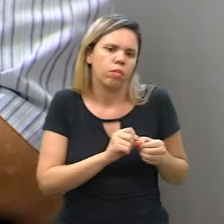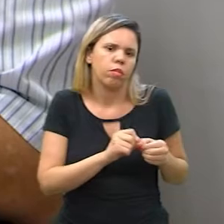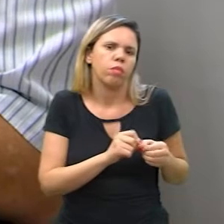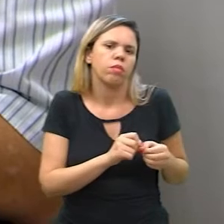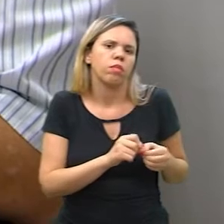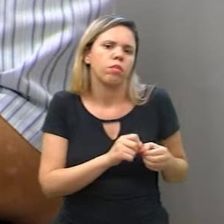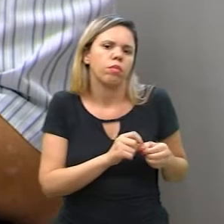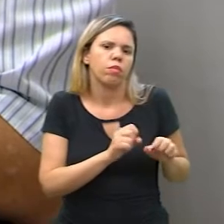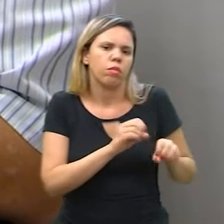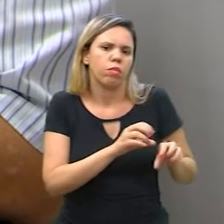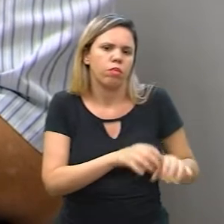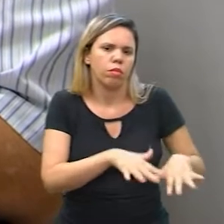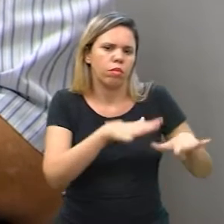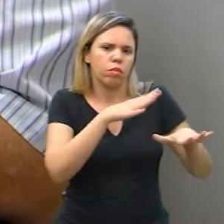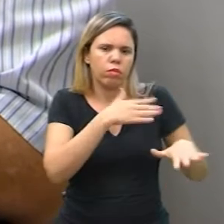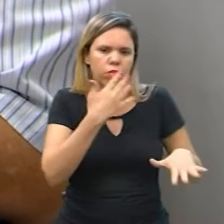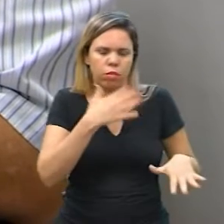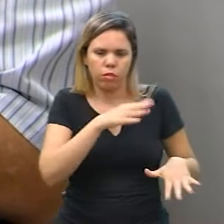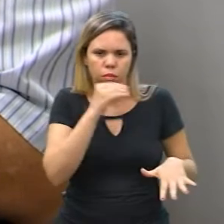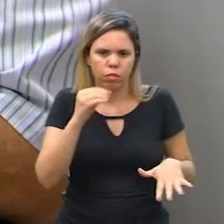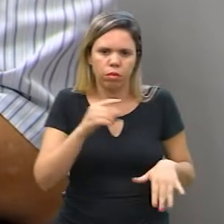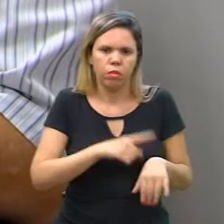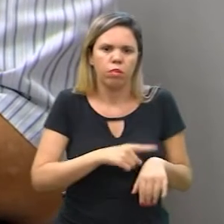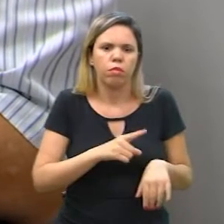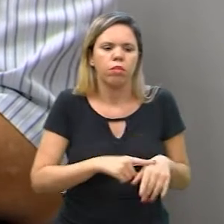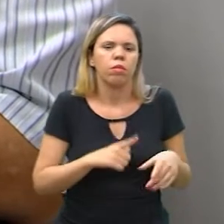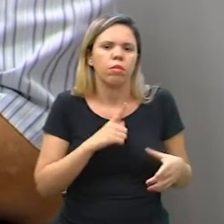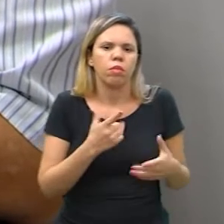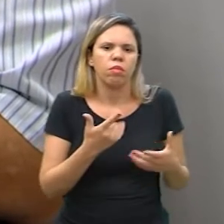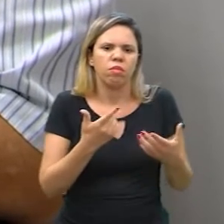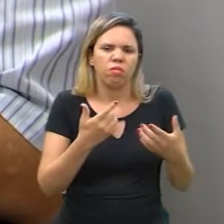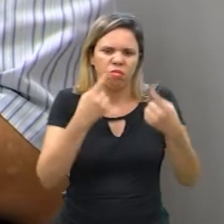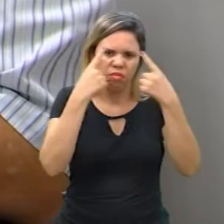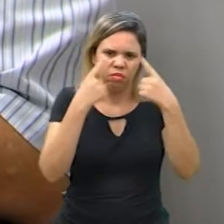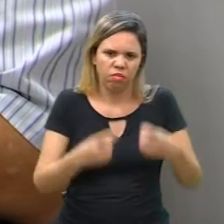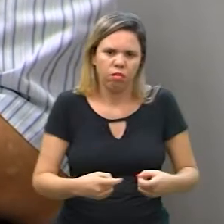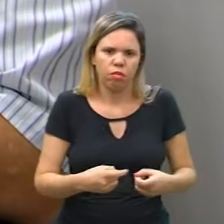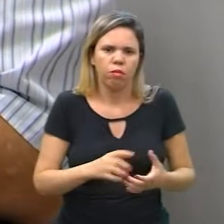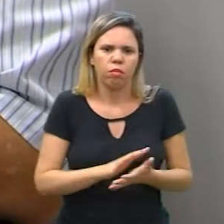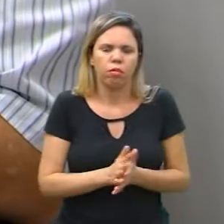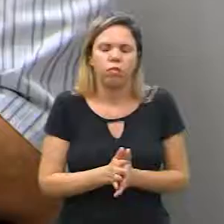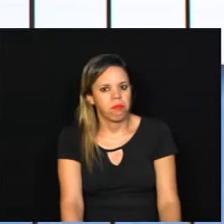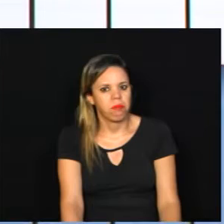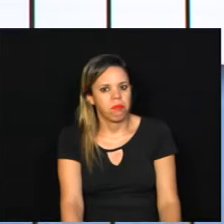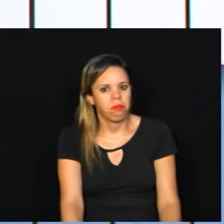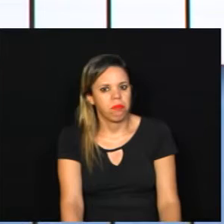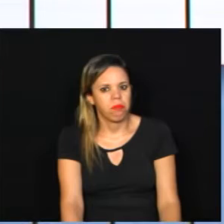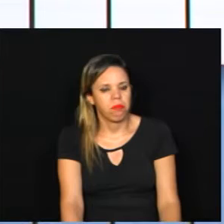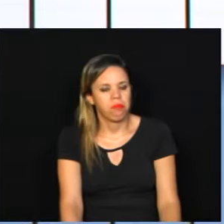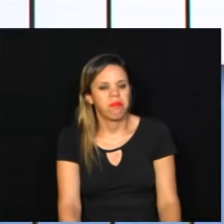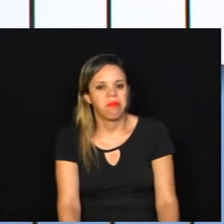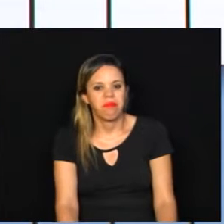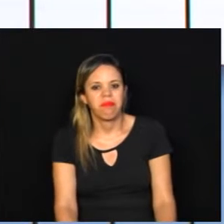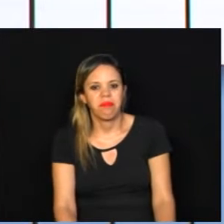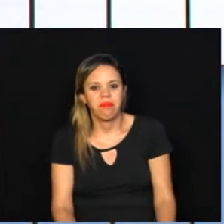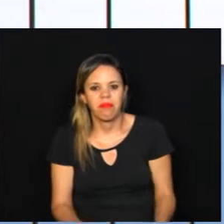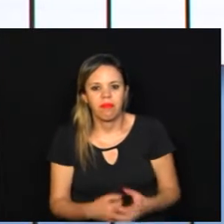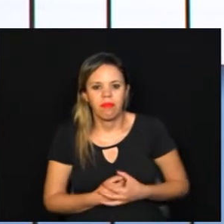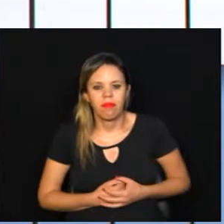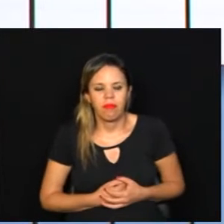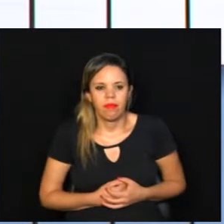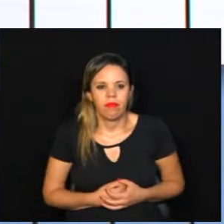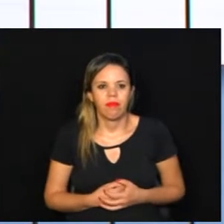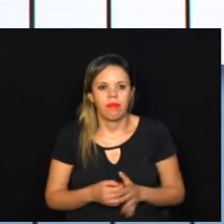fazem à formação de uma criança e um adolescente a partir do momento que existe uma agressão, existe um maltrato.